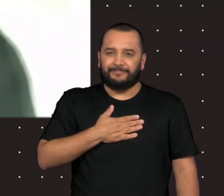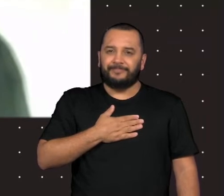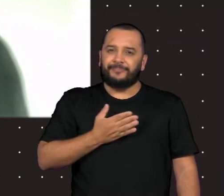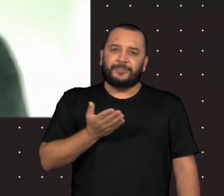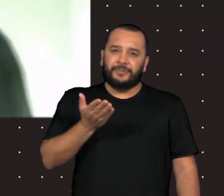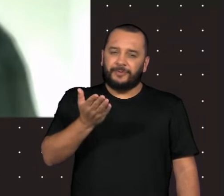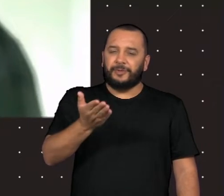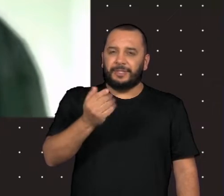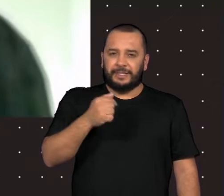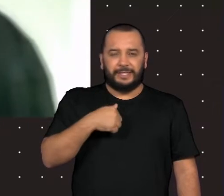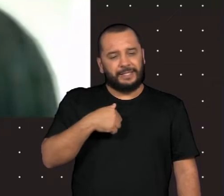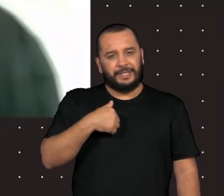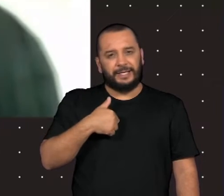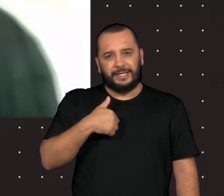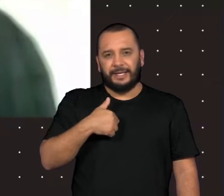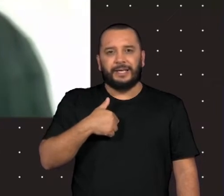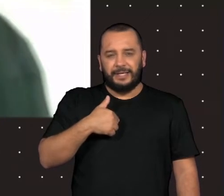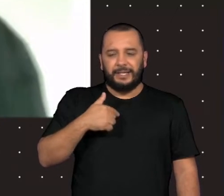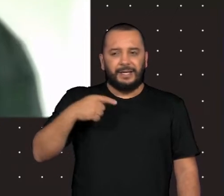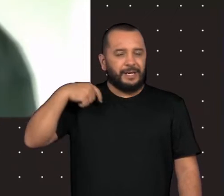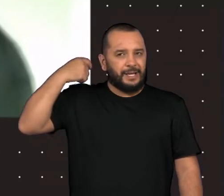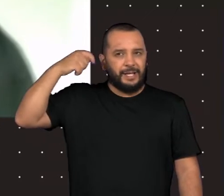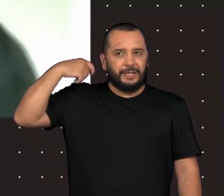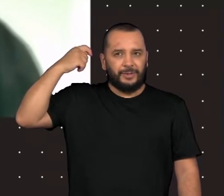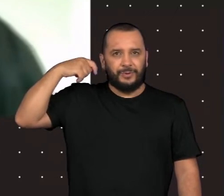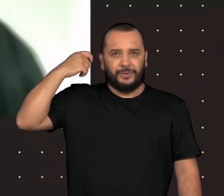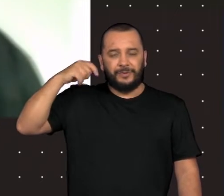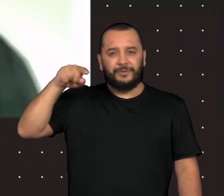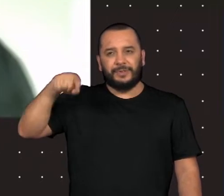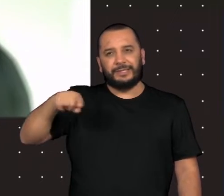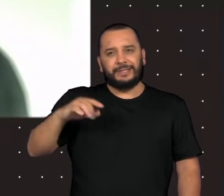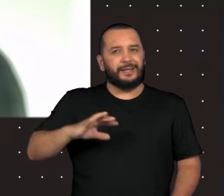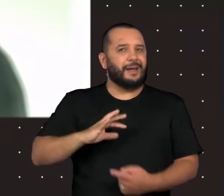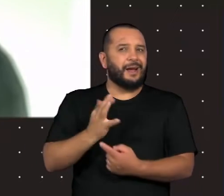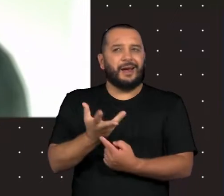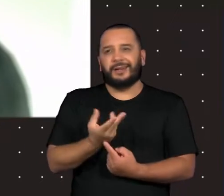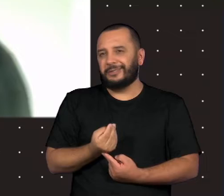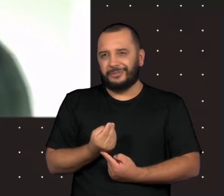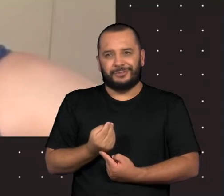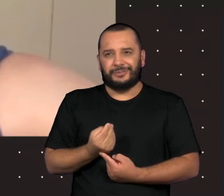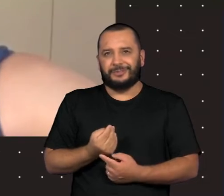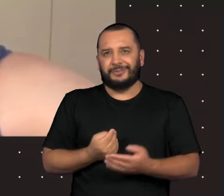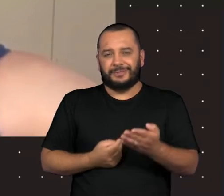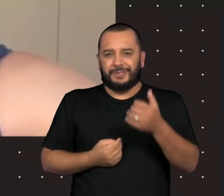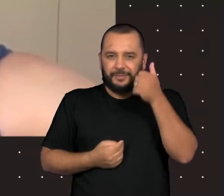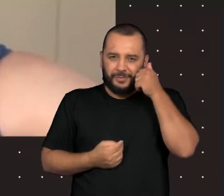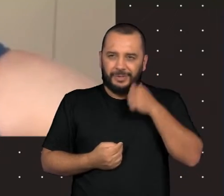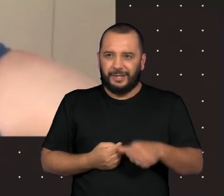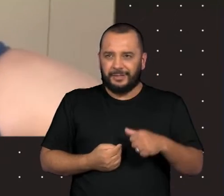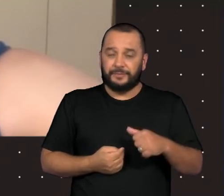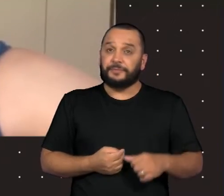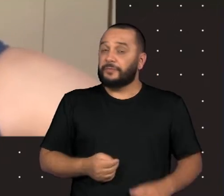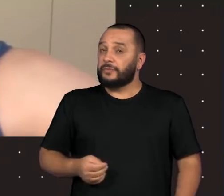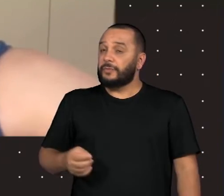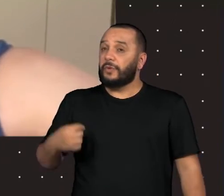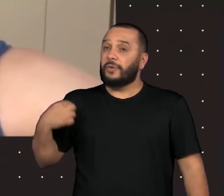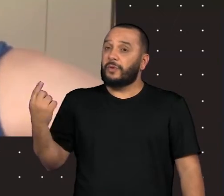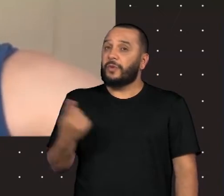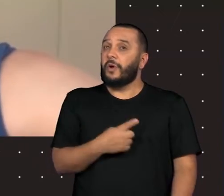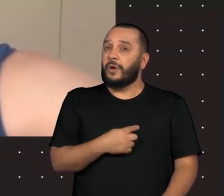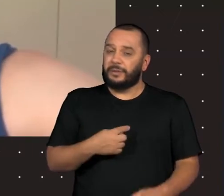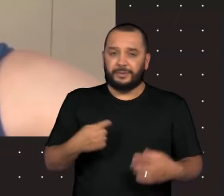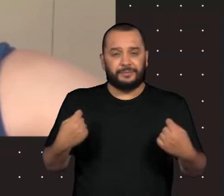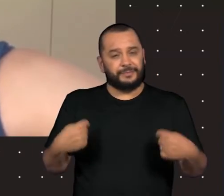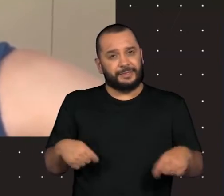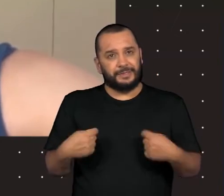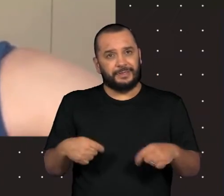artista, especialmente como artista e como mulher. E acho que todos nós